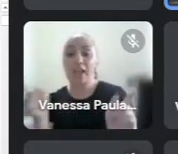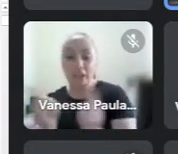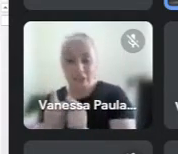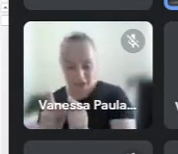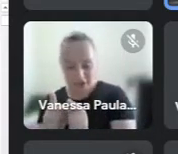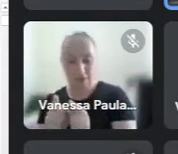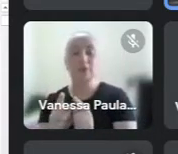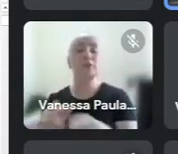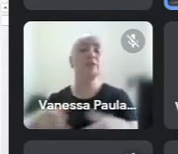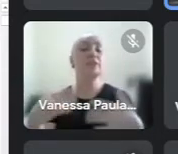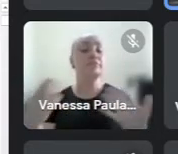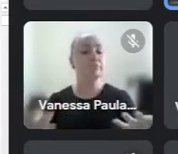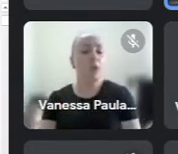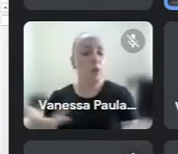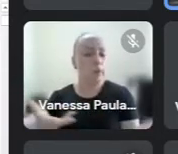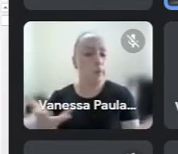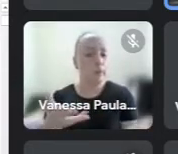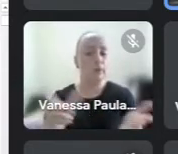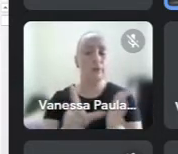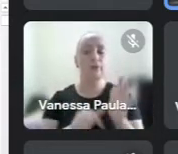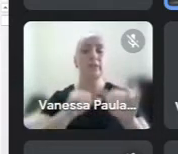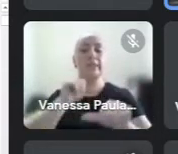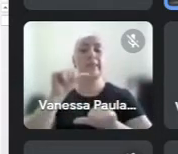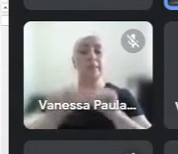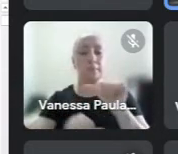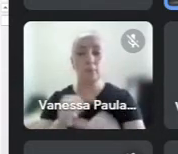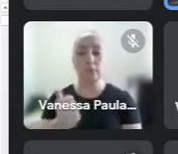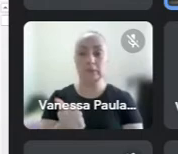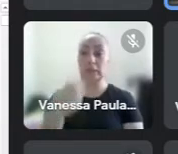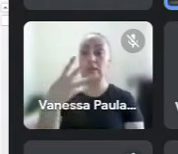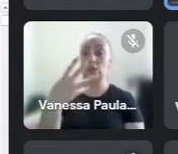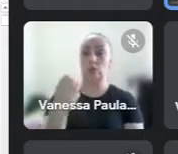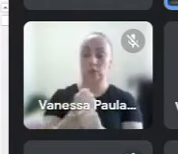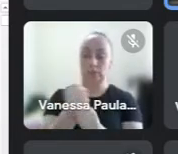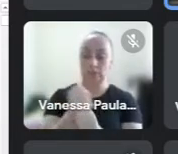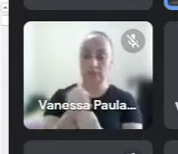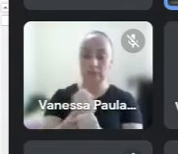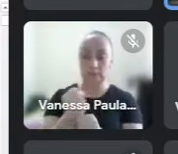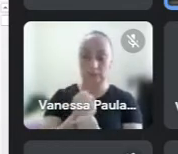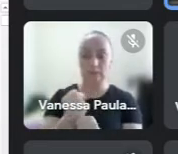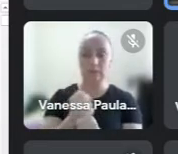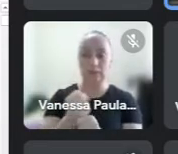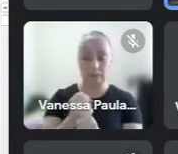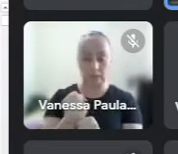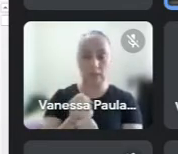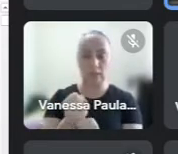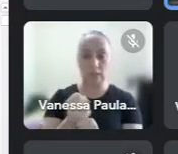E hoje em dia, depois de 14 anos, né, foi